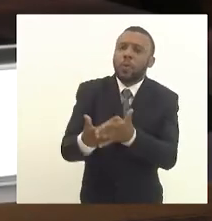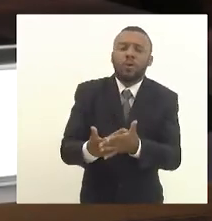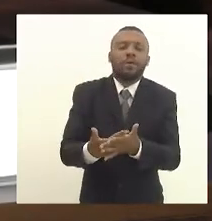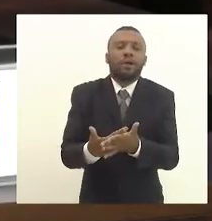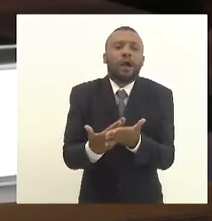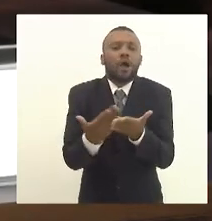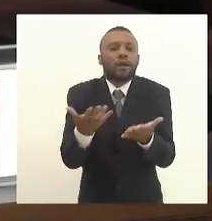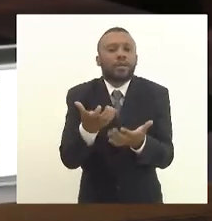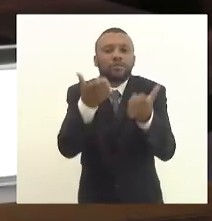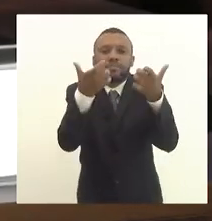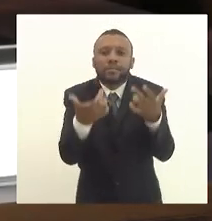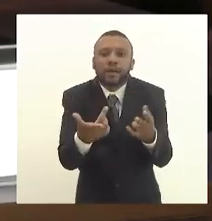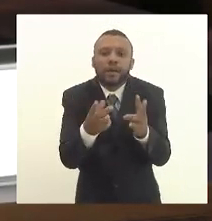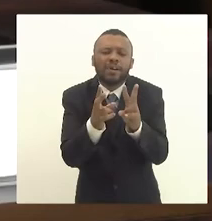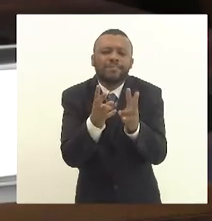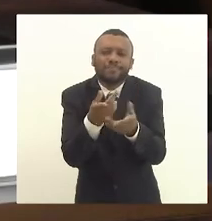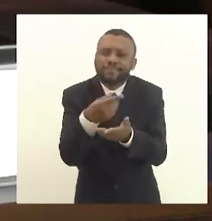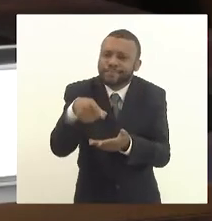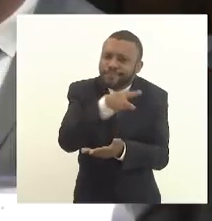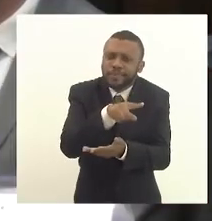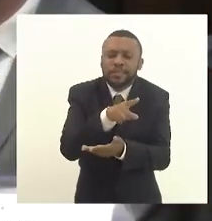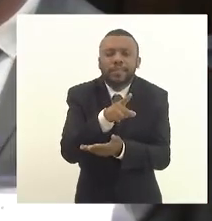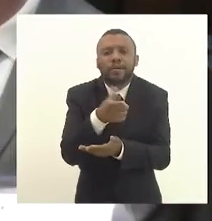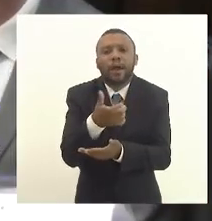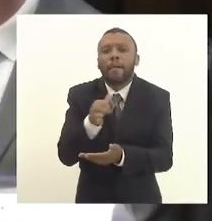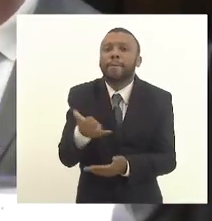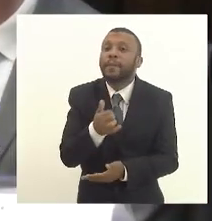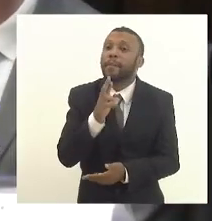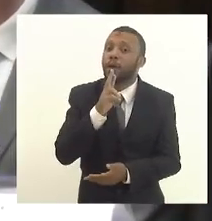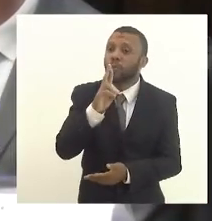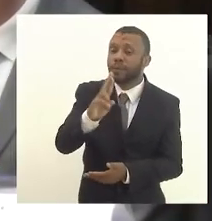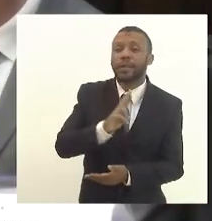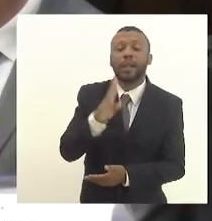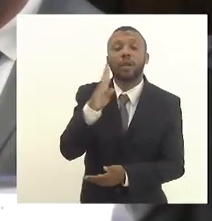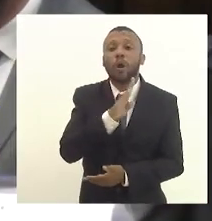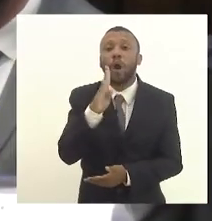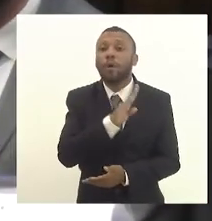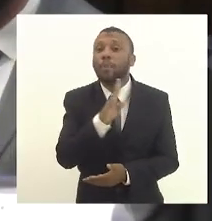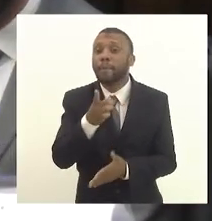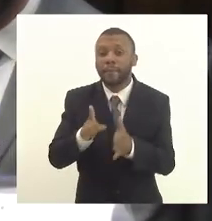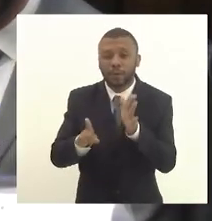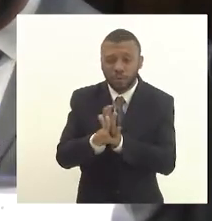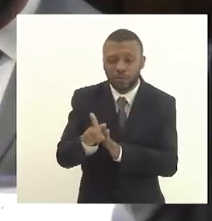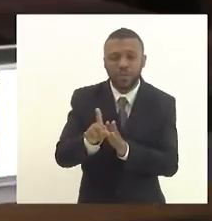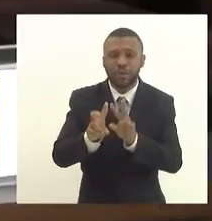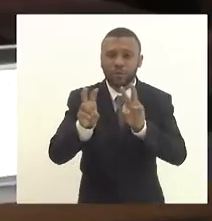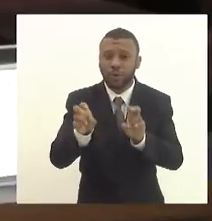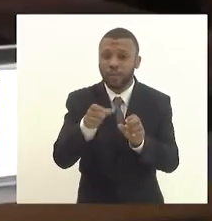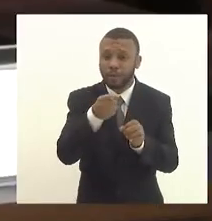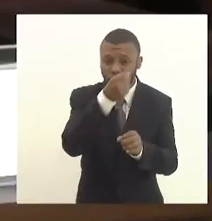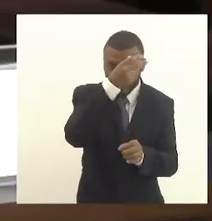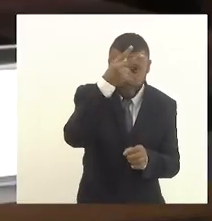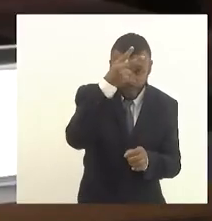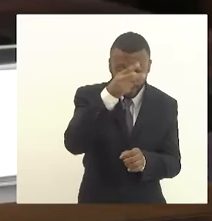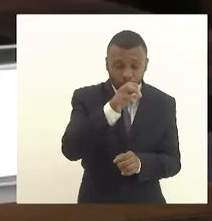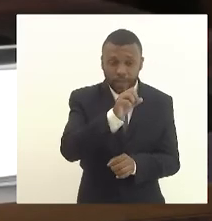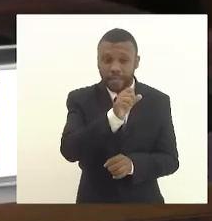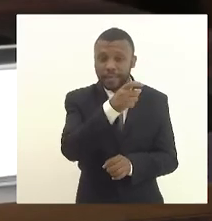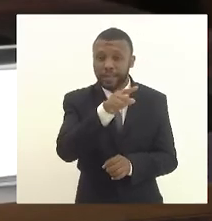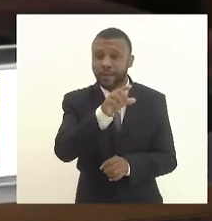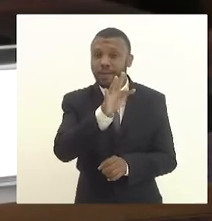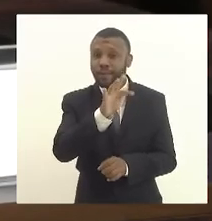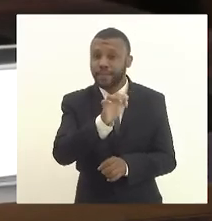aqui, eu vou aproveitar para responder logo essas duas perguntas feitas por São Fidélis e Cachoeira de Macacu, e